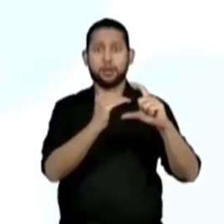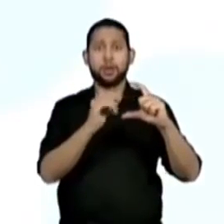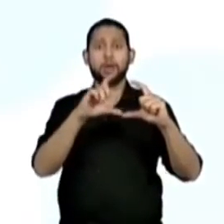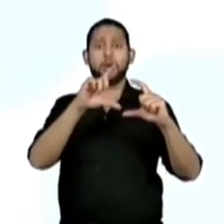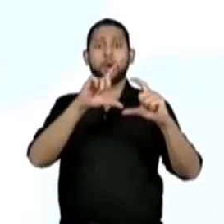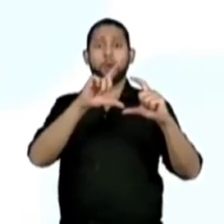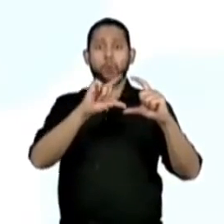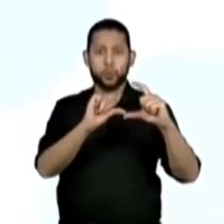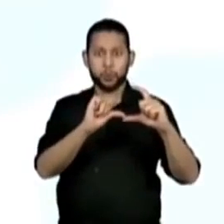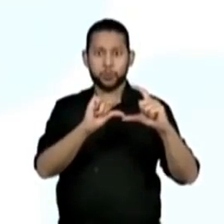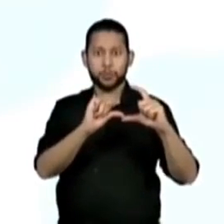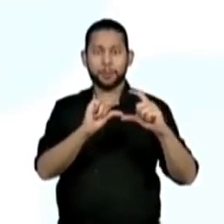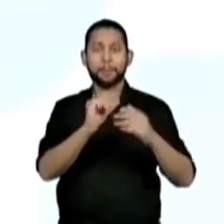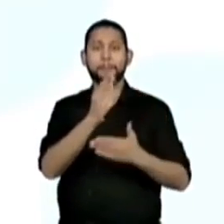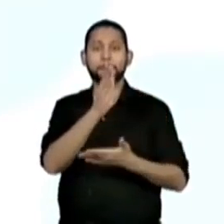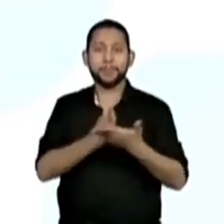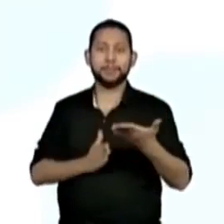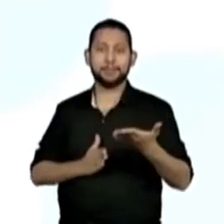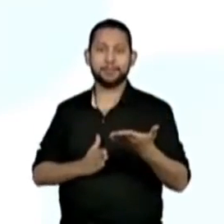R